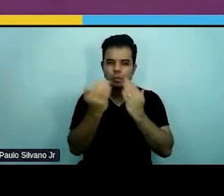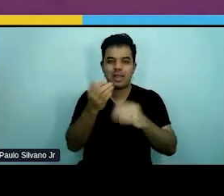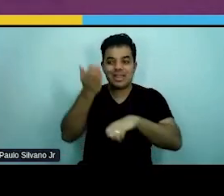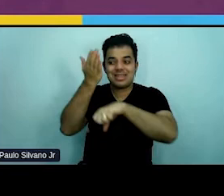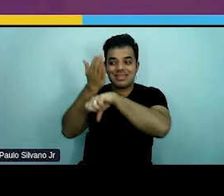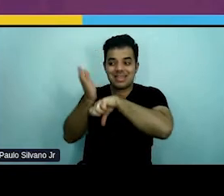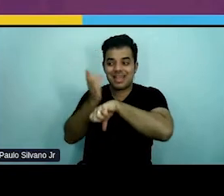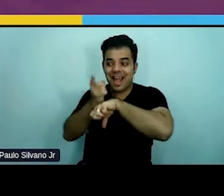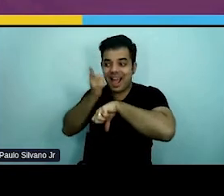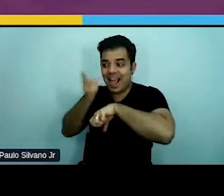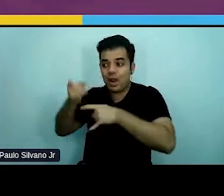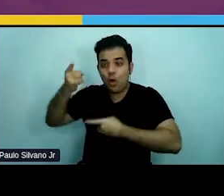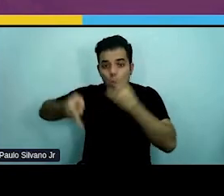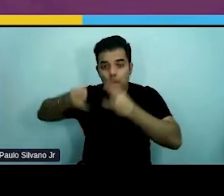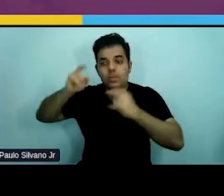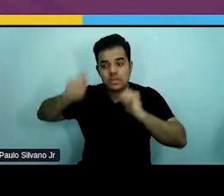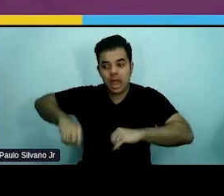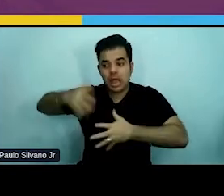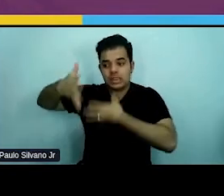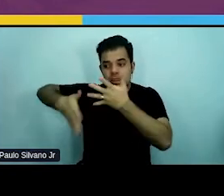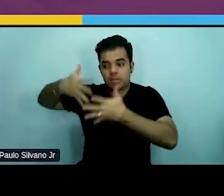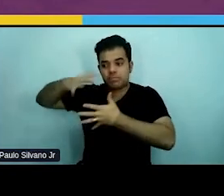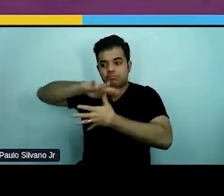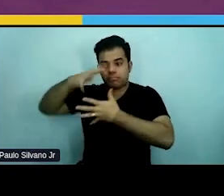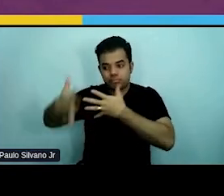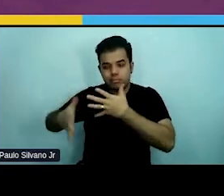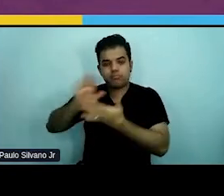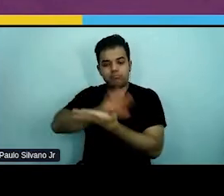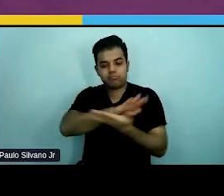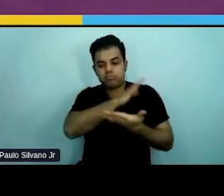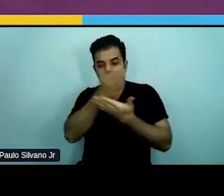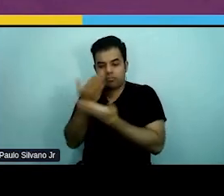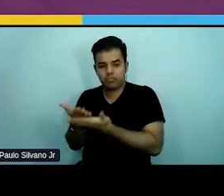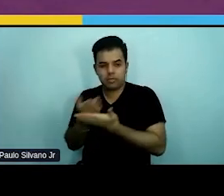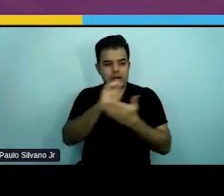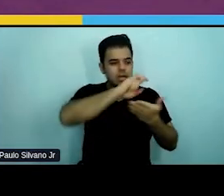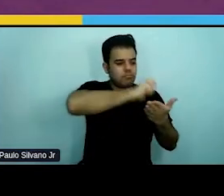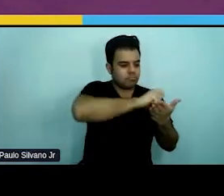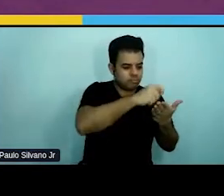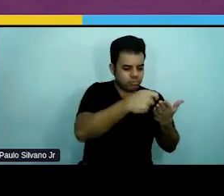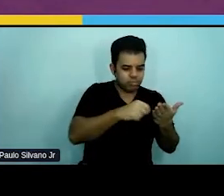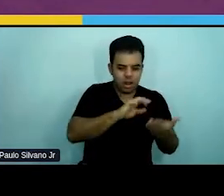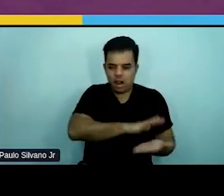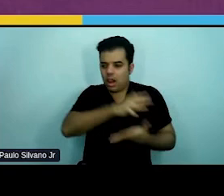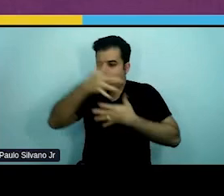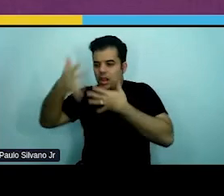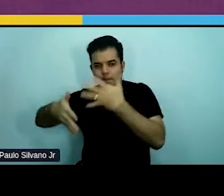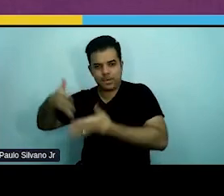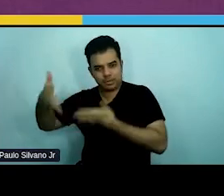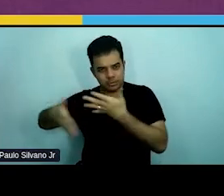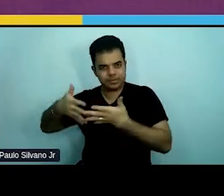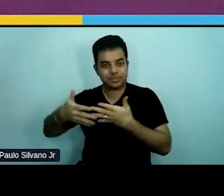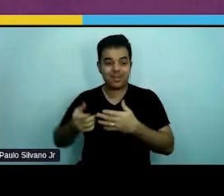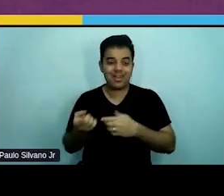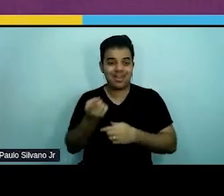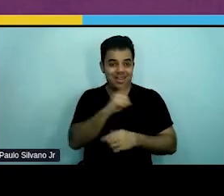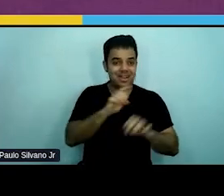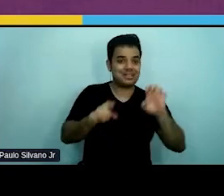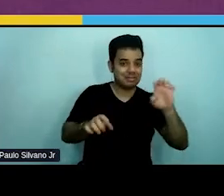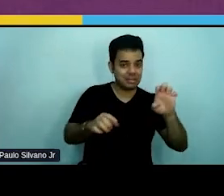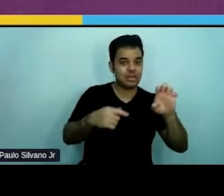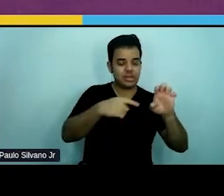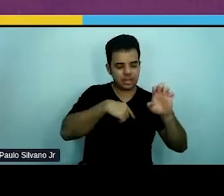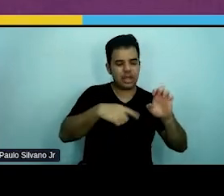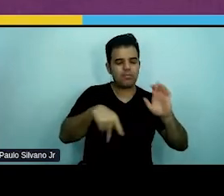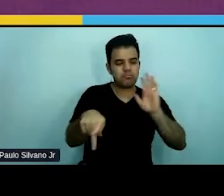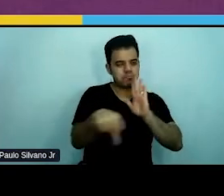uma máquina para ter essa capacidade, tá? De realizar uma tradução de texto. E aí você tem aqui do lado esquerdo um